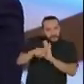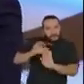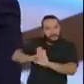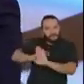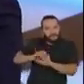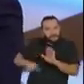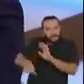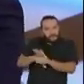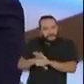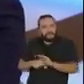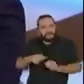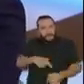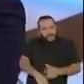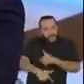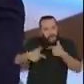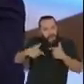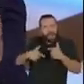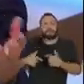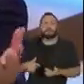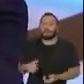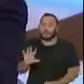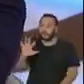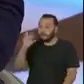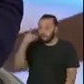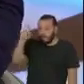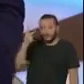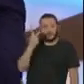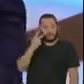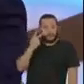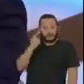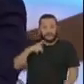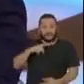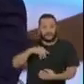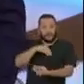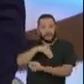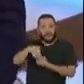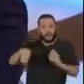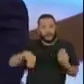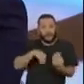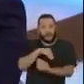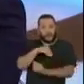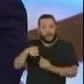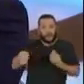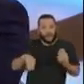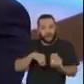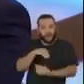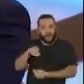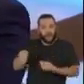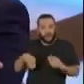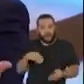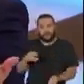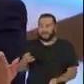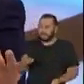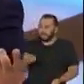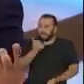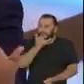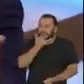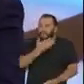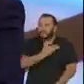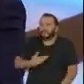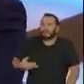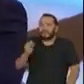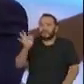houve agora no Ceará a coisa se misturou muito e o que que é aquilo eu não vi uma palavra do governo